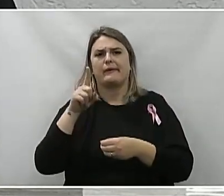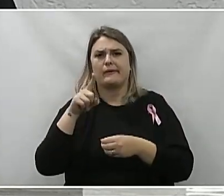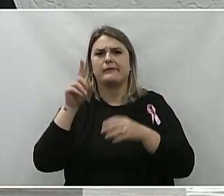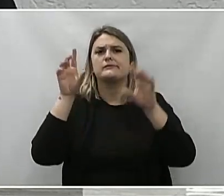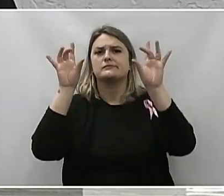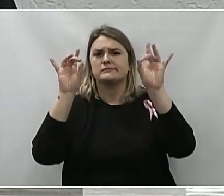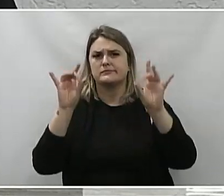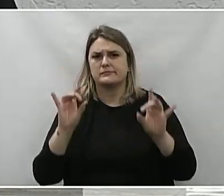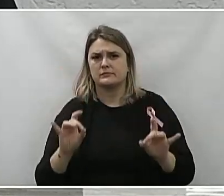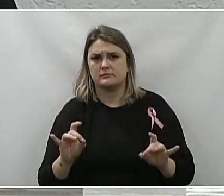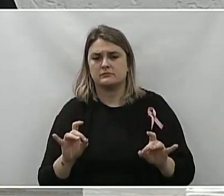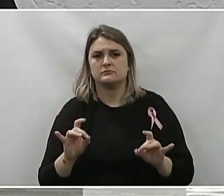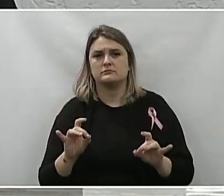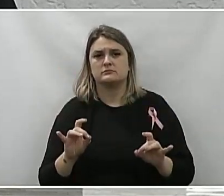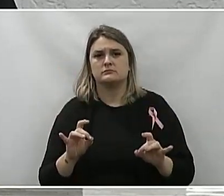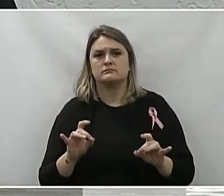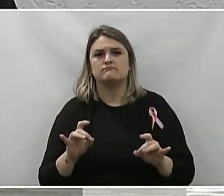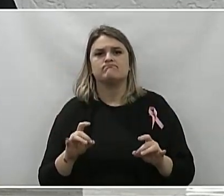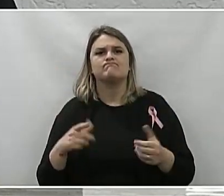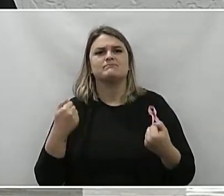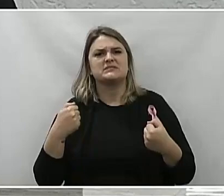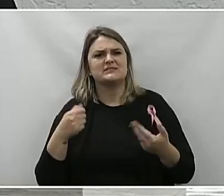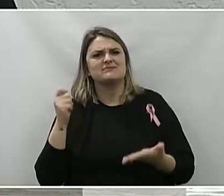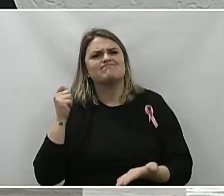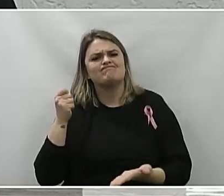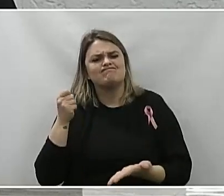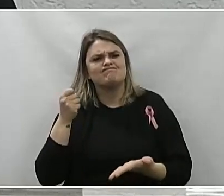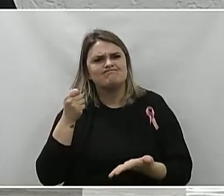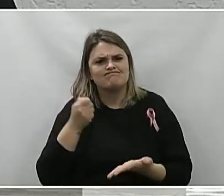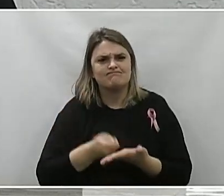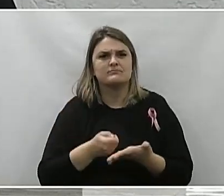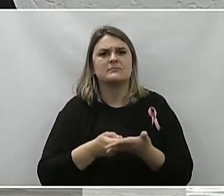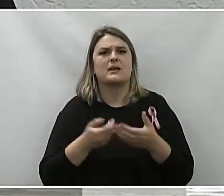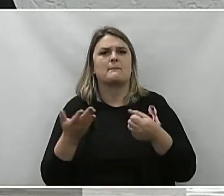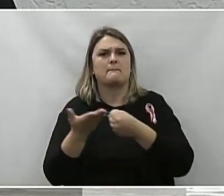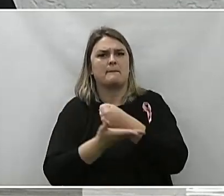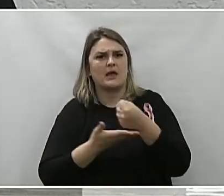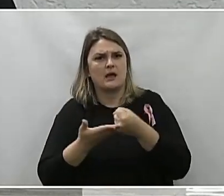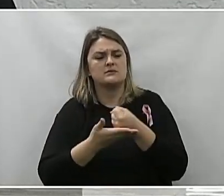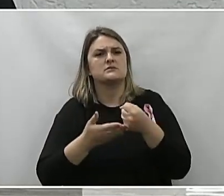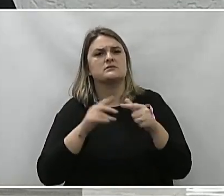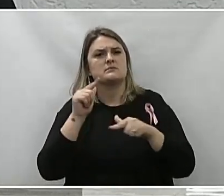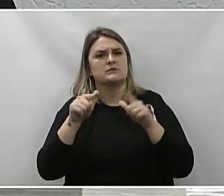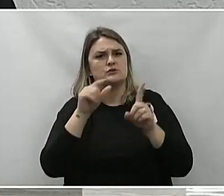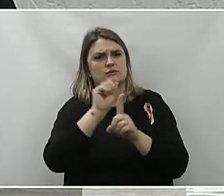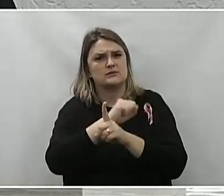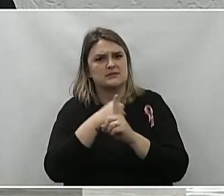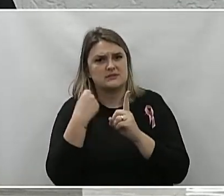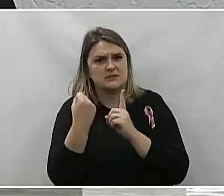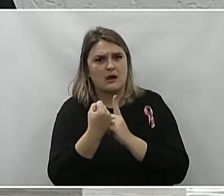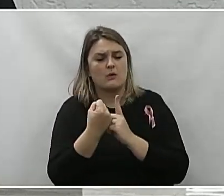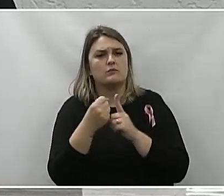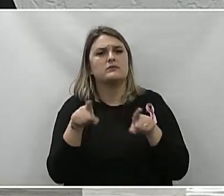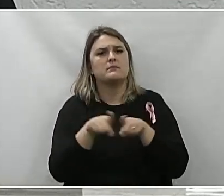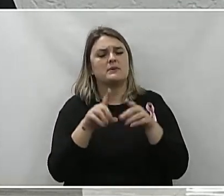para a concretização do princípio da função social da cidade para a democratização